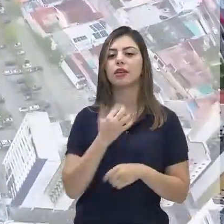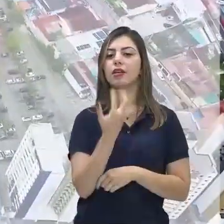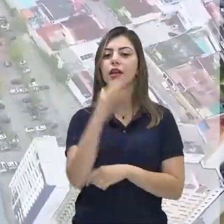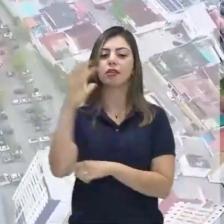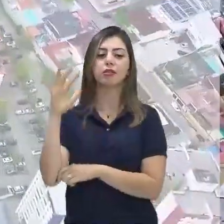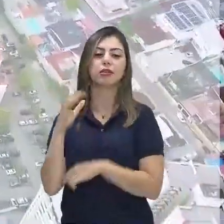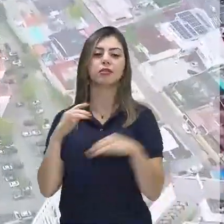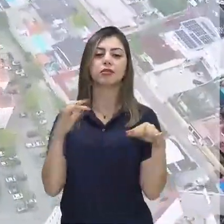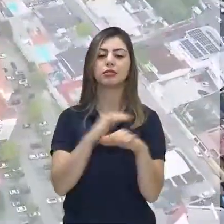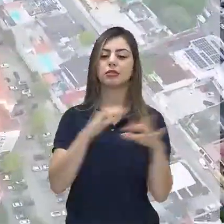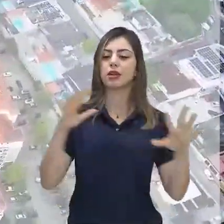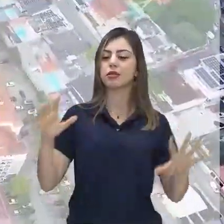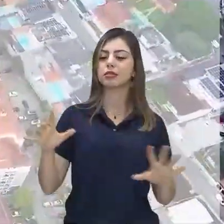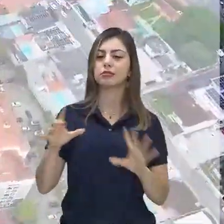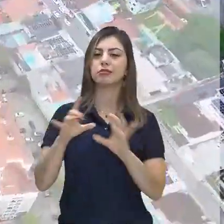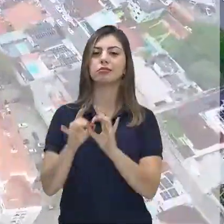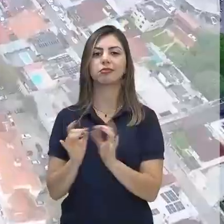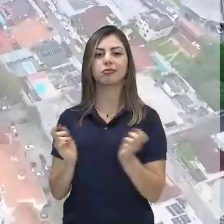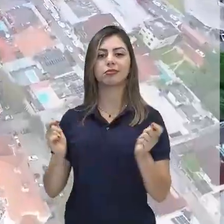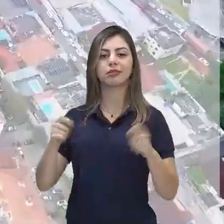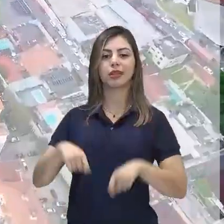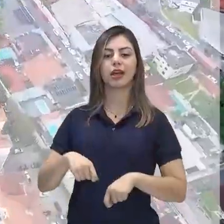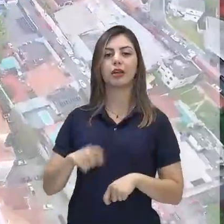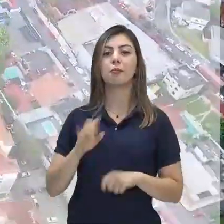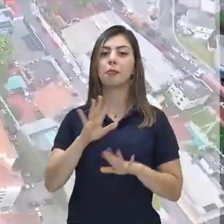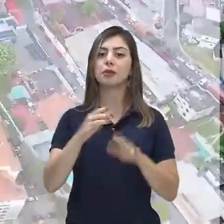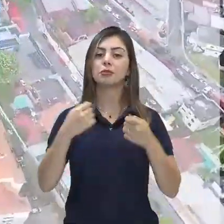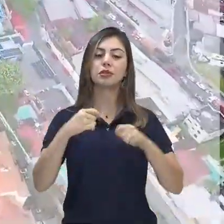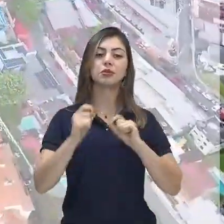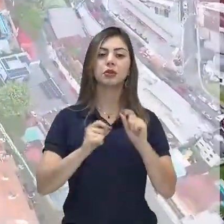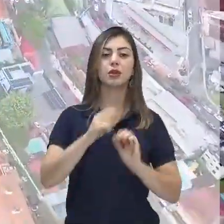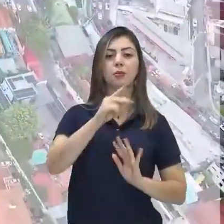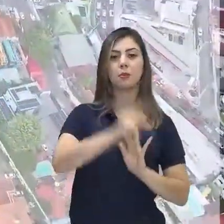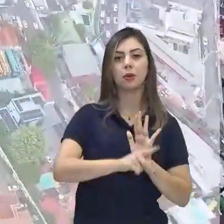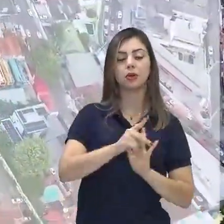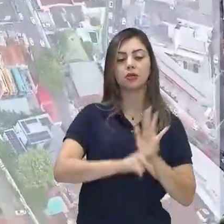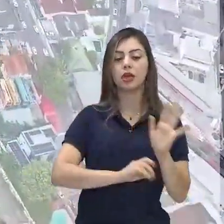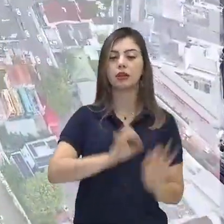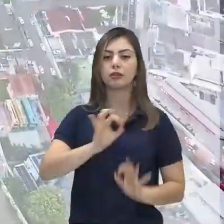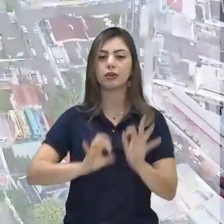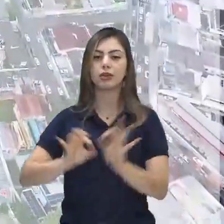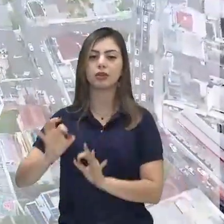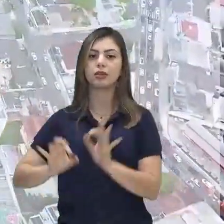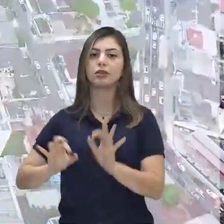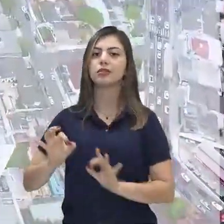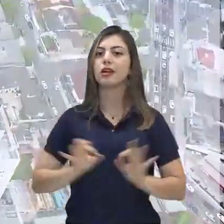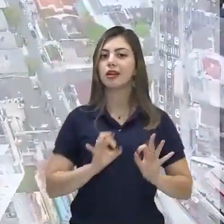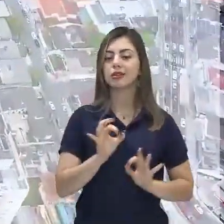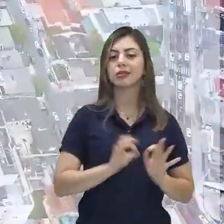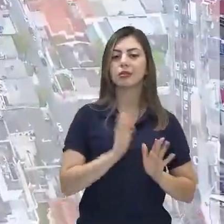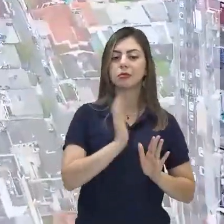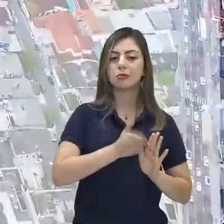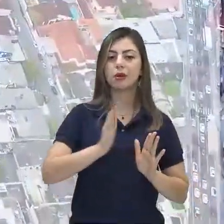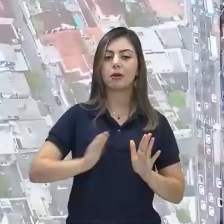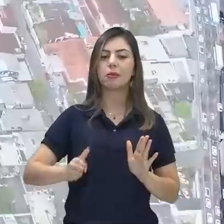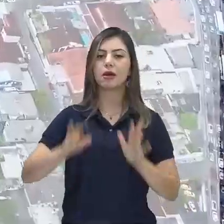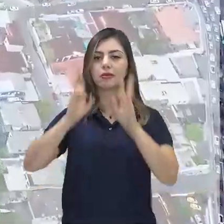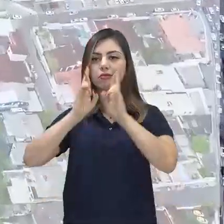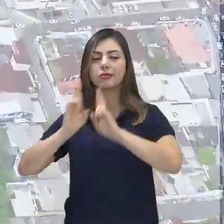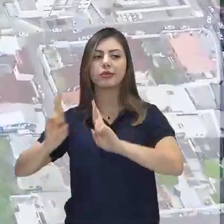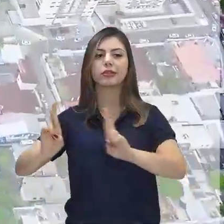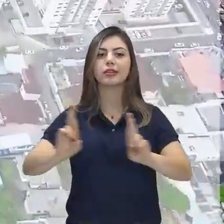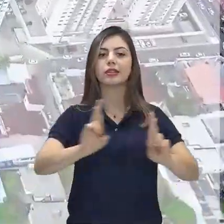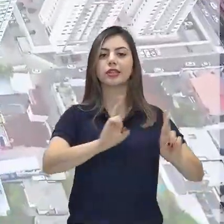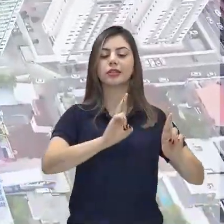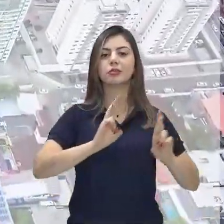podem coexistir desde que haja planejamento, né, também haja planejamento, respeito e